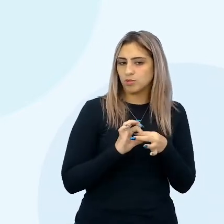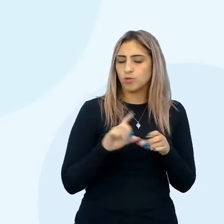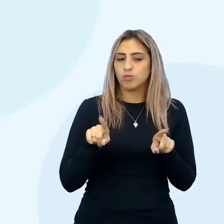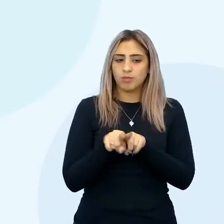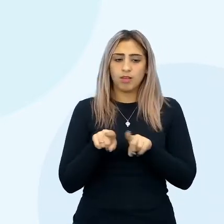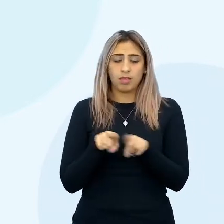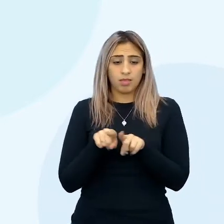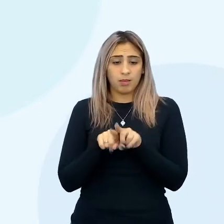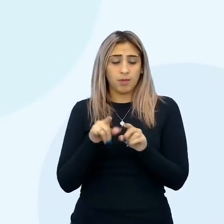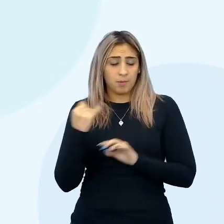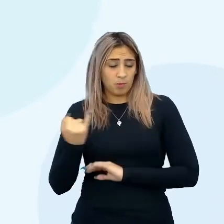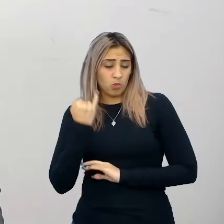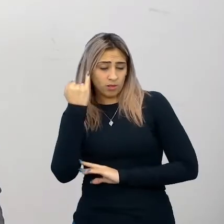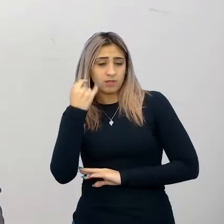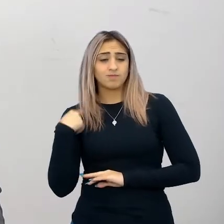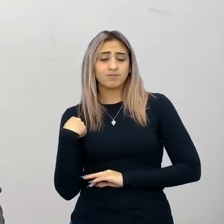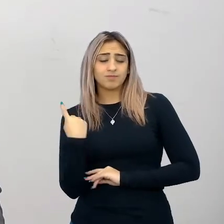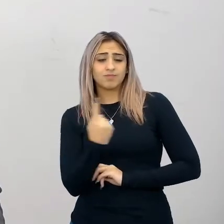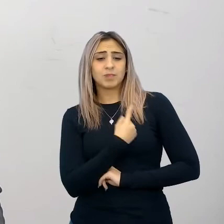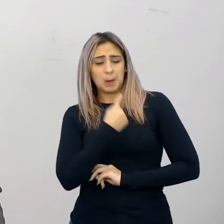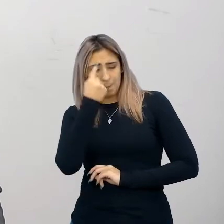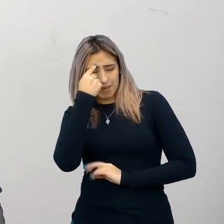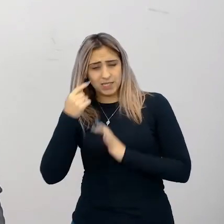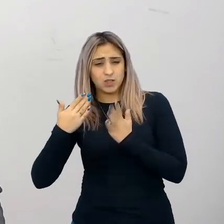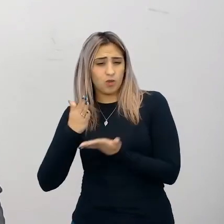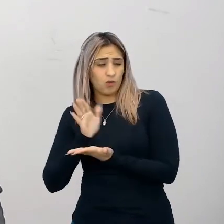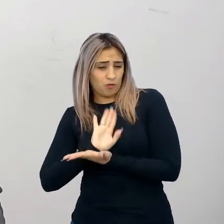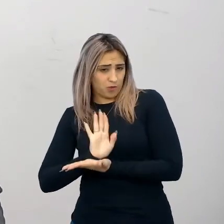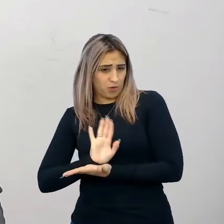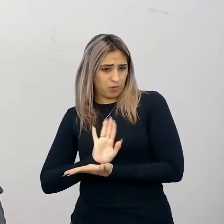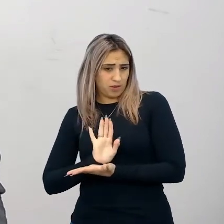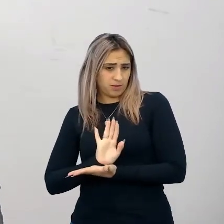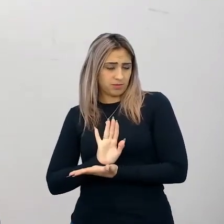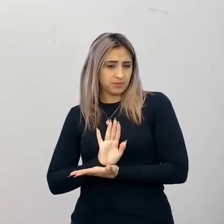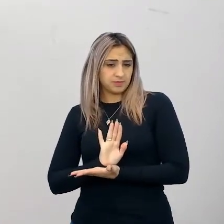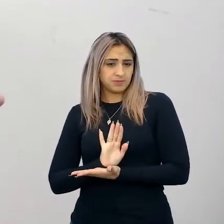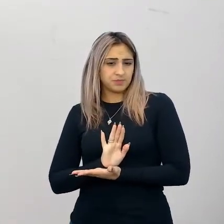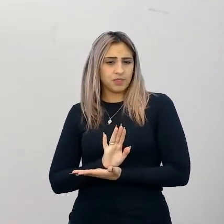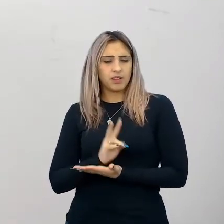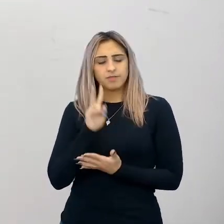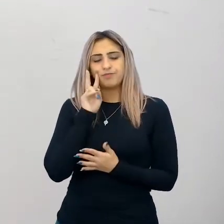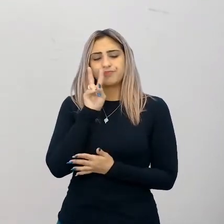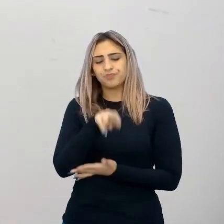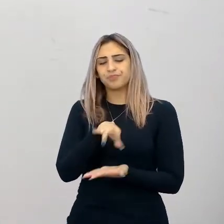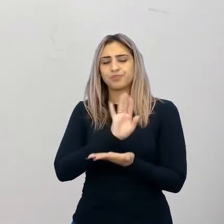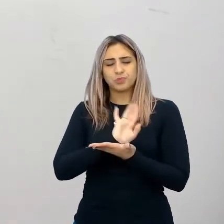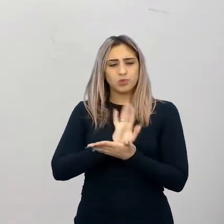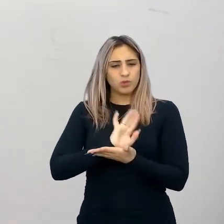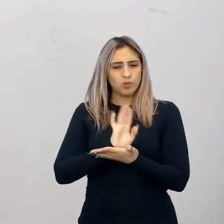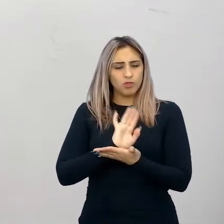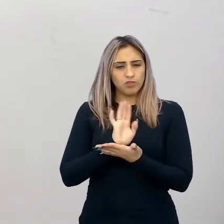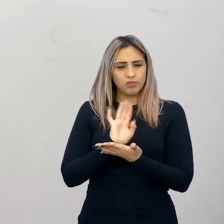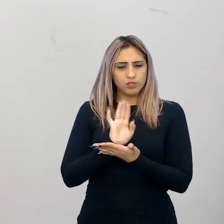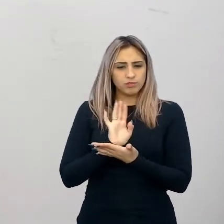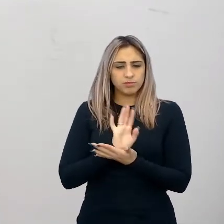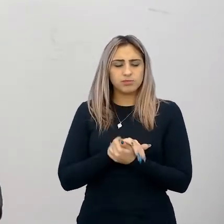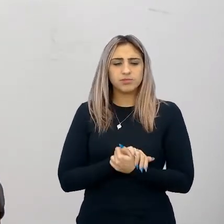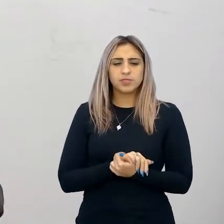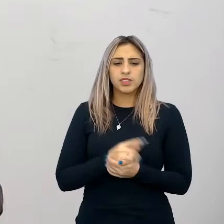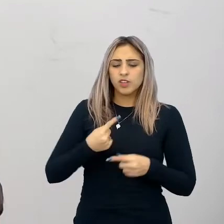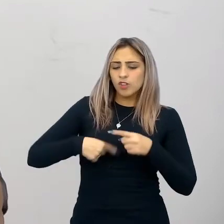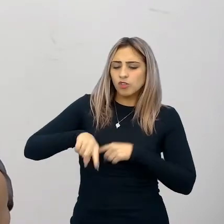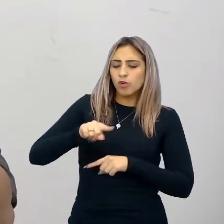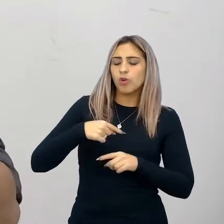porque, assim, quando a gente pensa um filme, a gente... vou lá e vejo o filme. Mas quando você pensa para uma mostra, eu vou